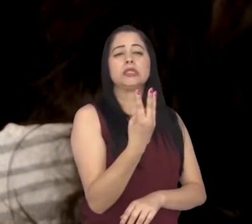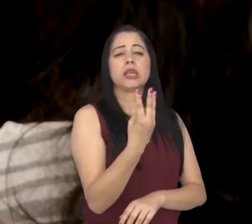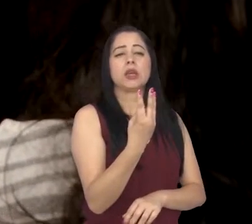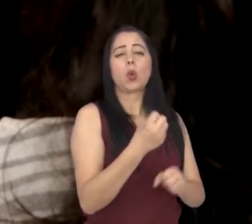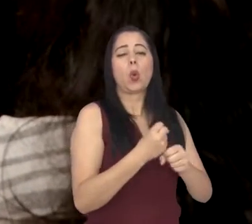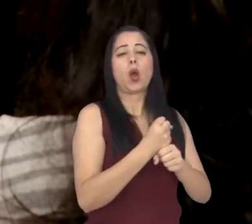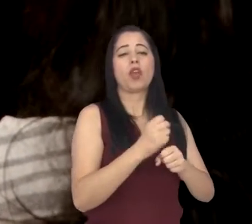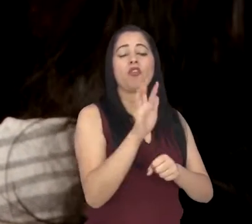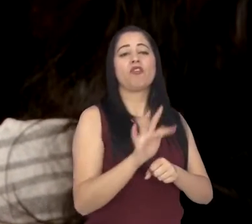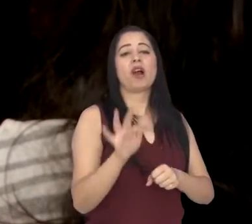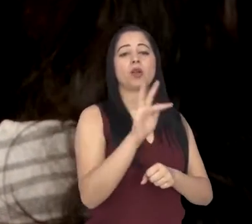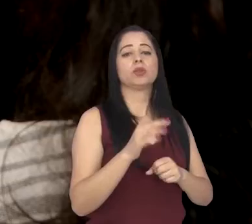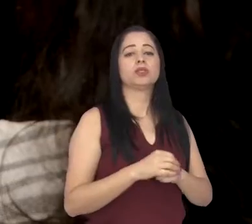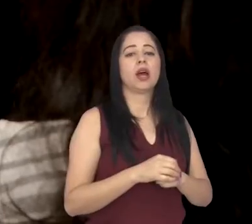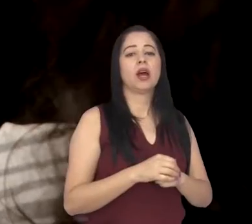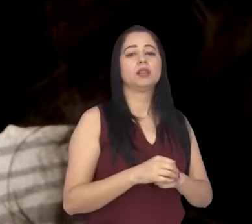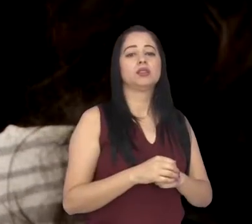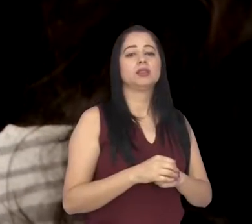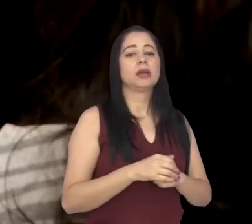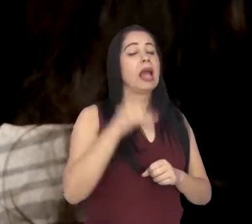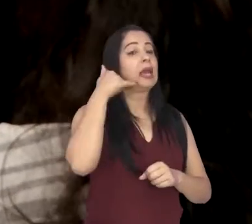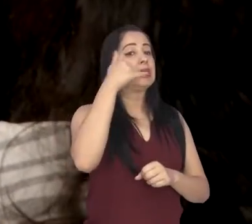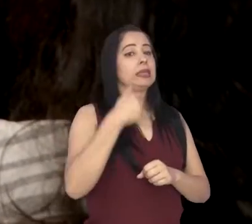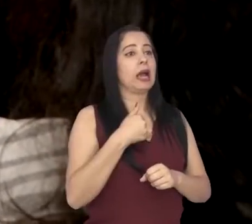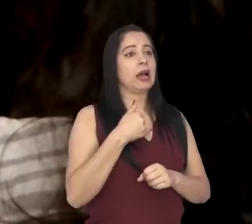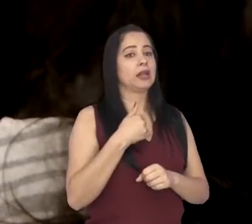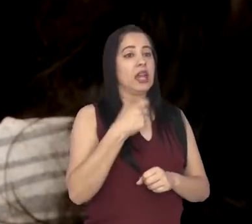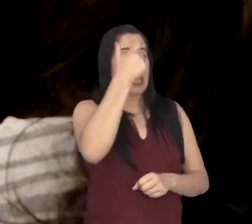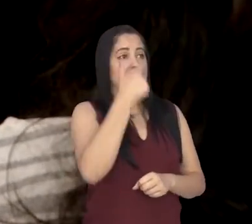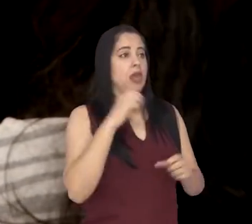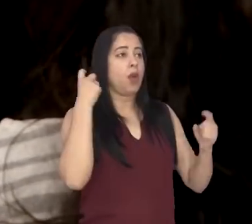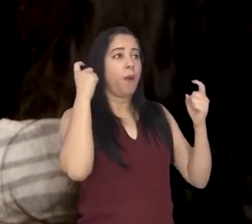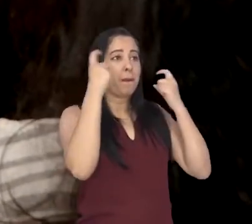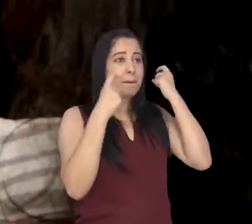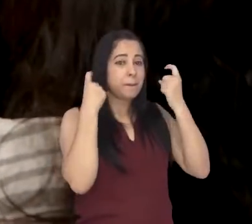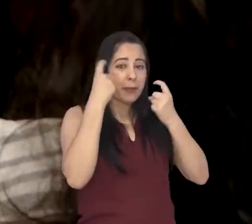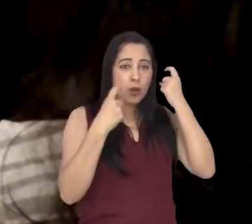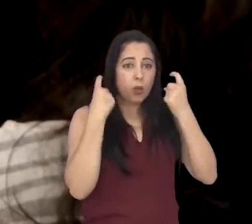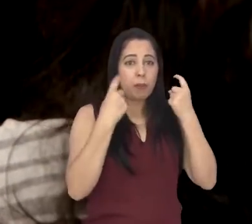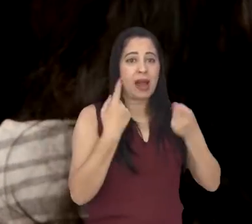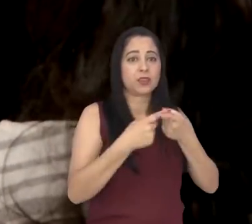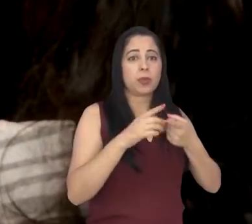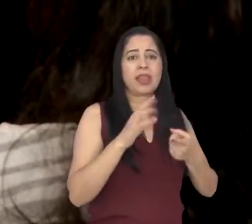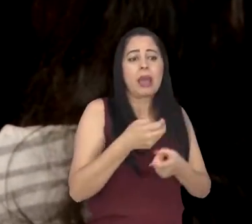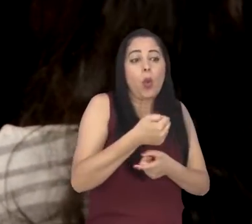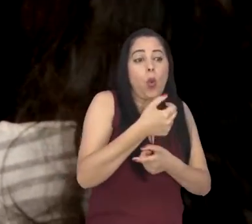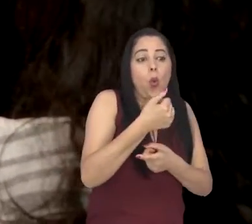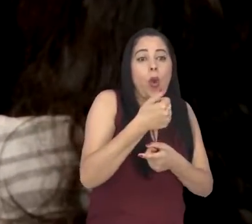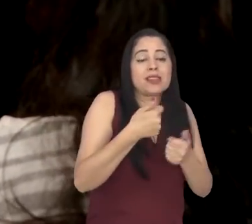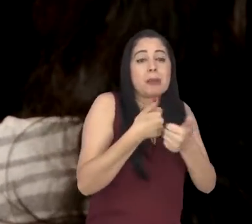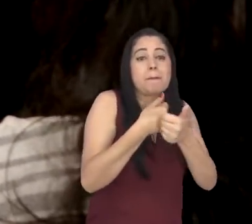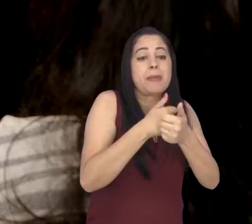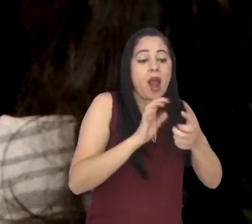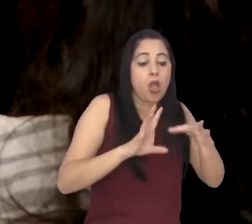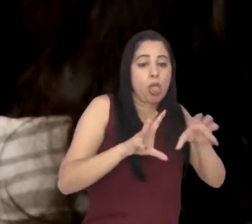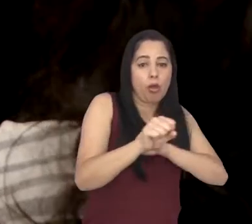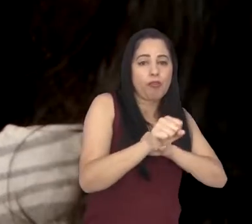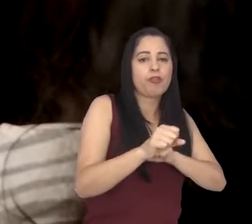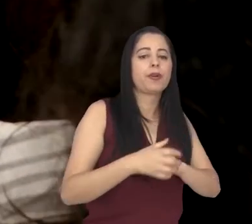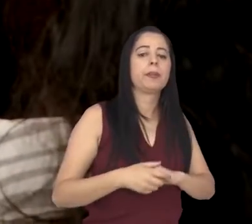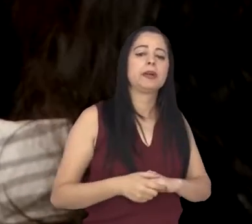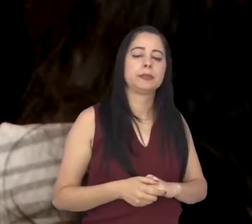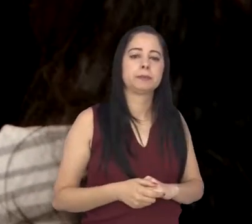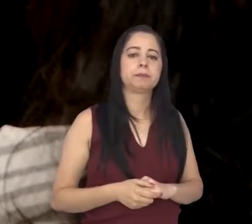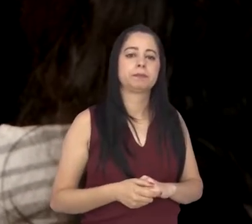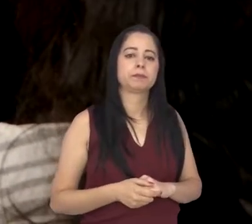ligaram para o Antônio Carlos. Eu já estava preocupado, que eu já estava no bico para me formar no próximo ano, ou no quarto. Era o